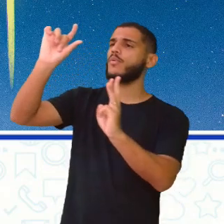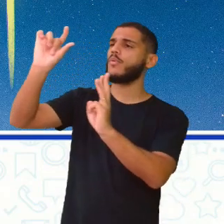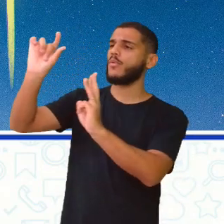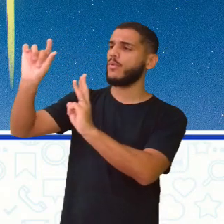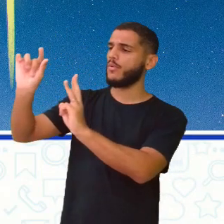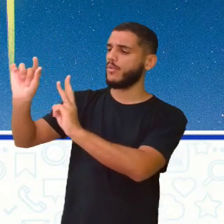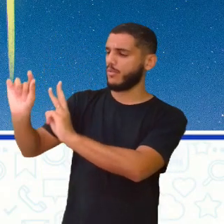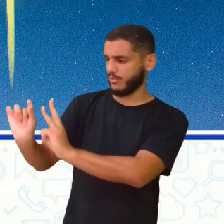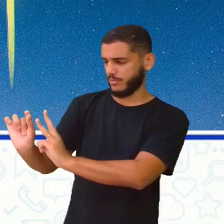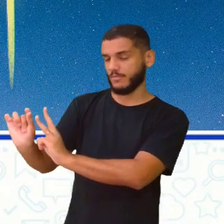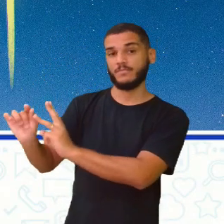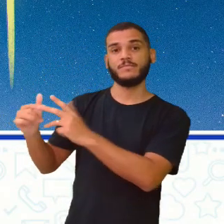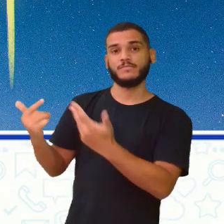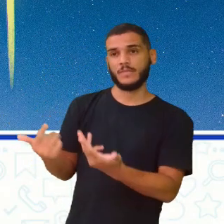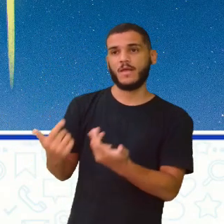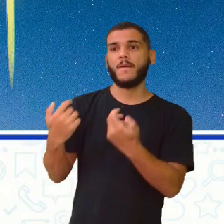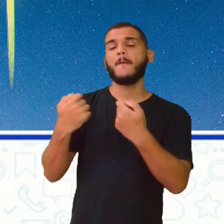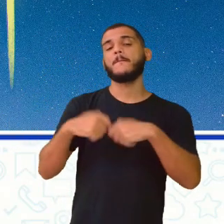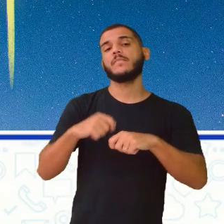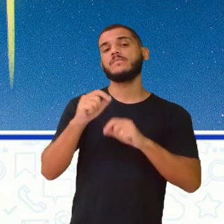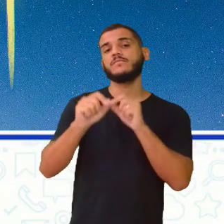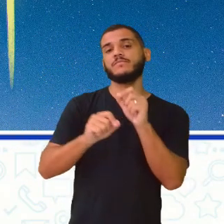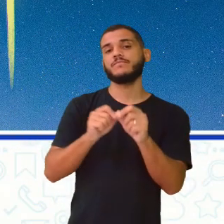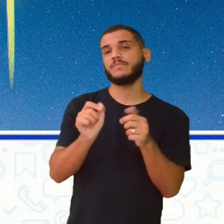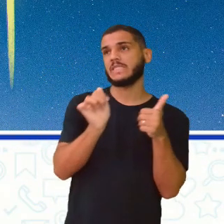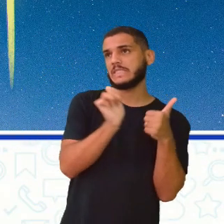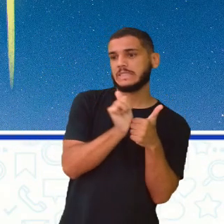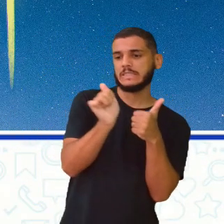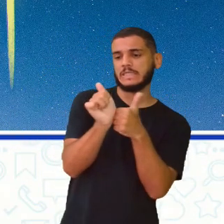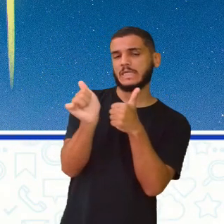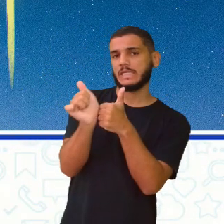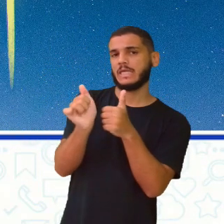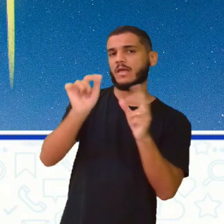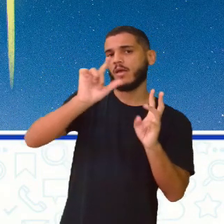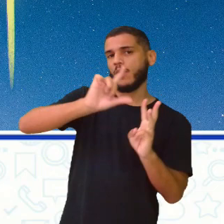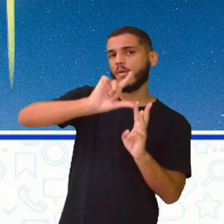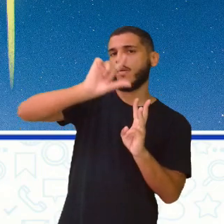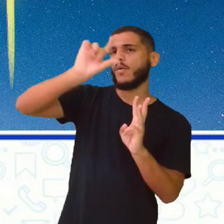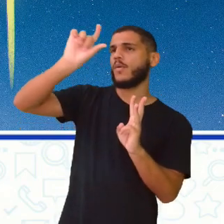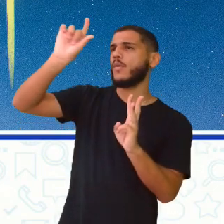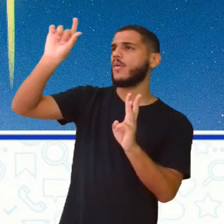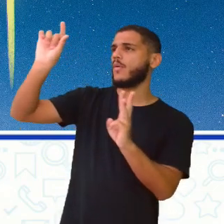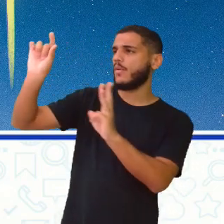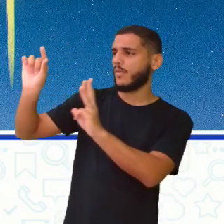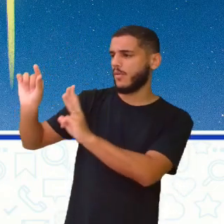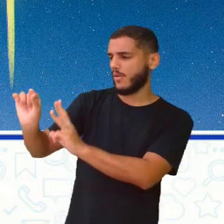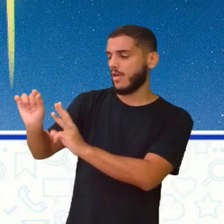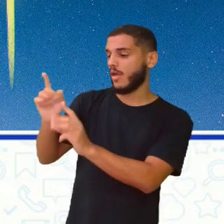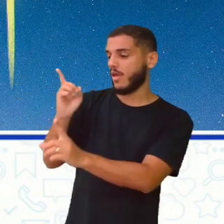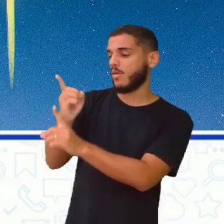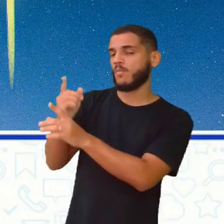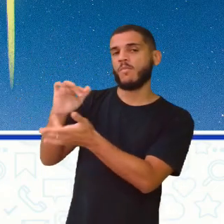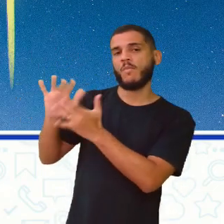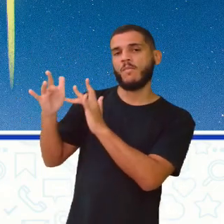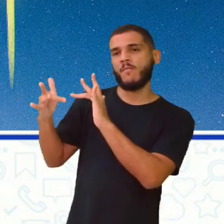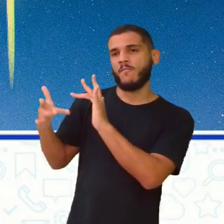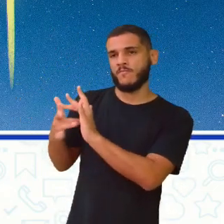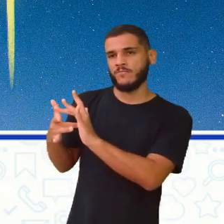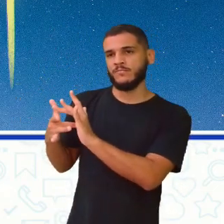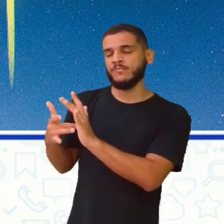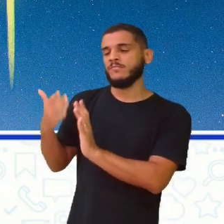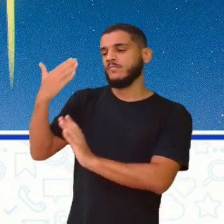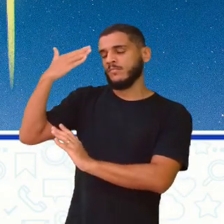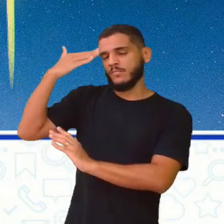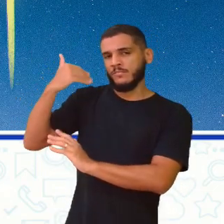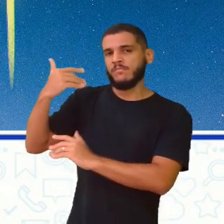Resolveram então seguir a estrela de Belém, que os levou até o menino Jesus. E ao